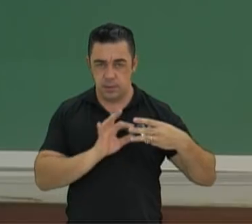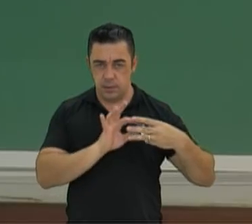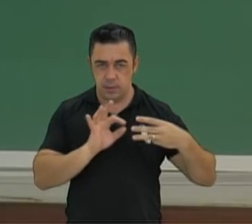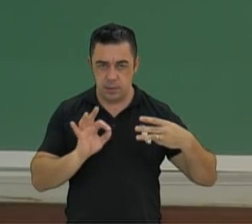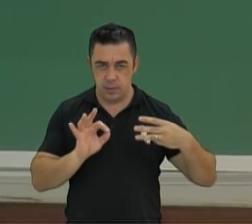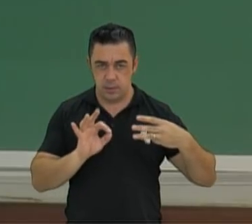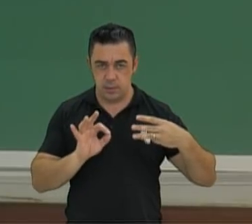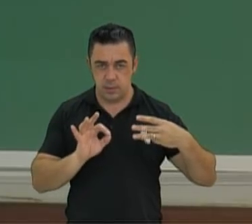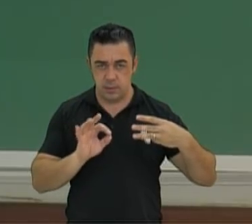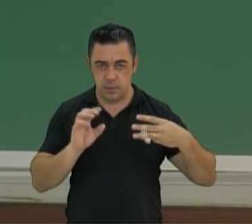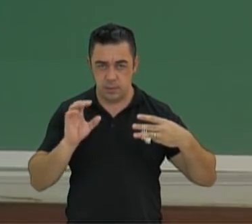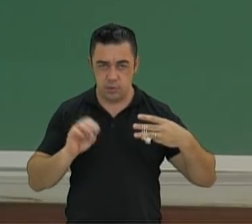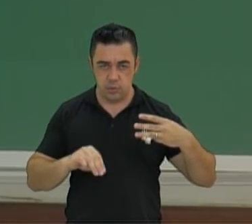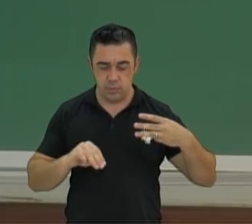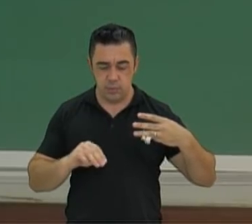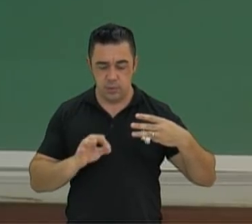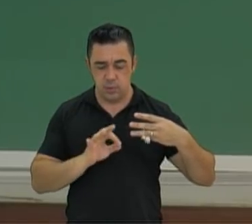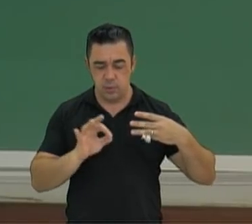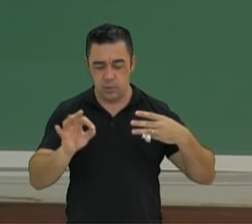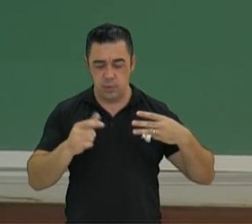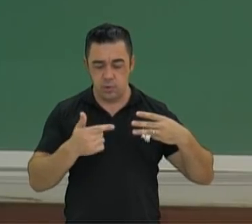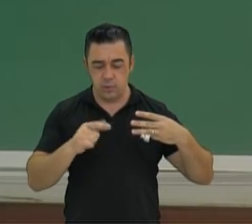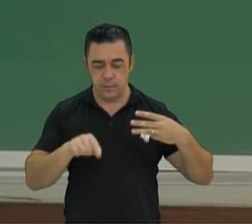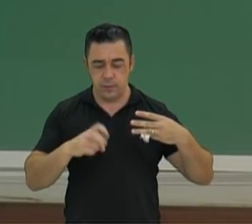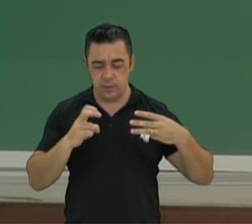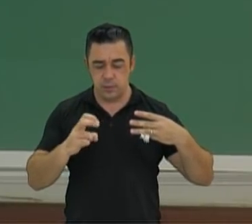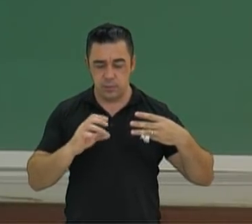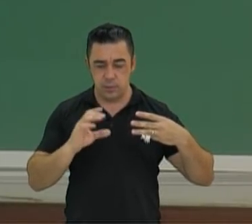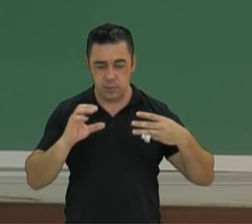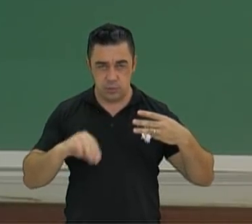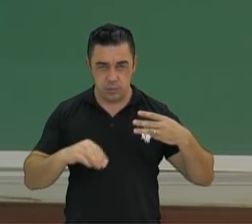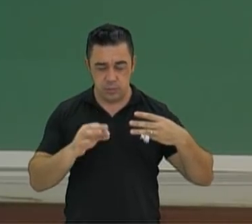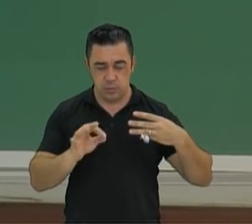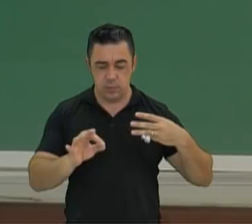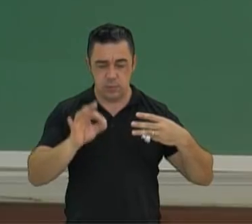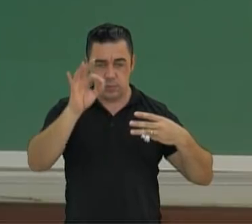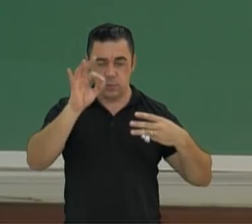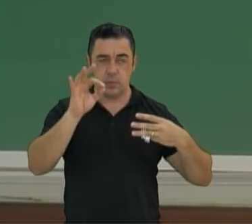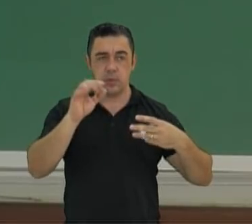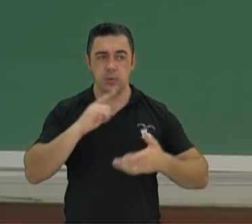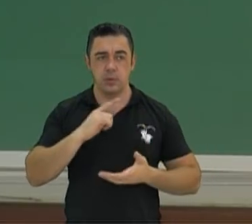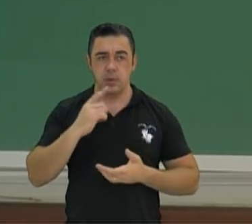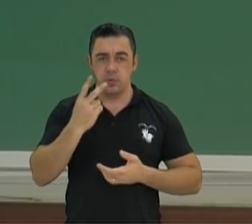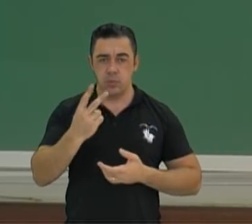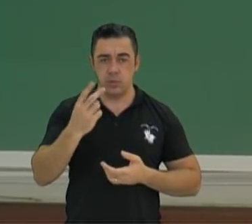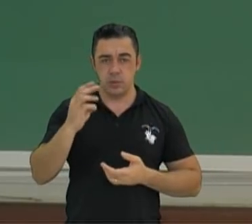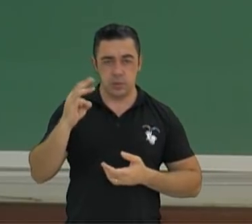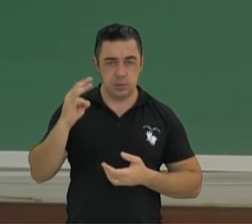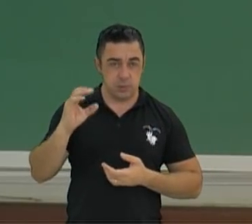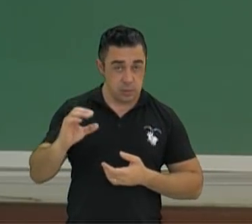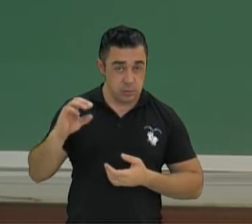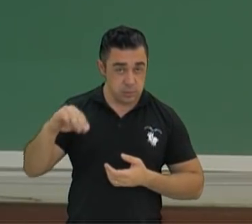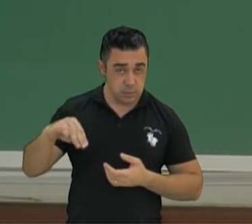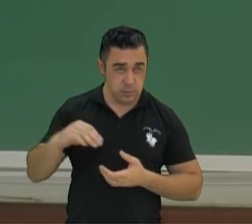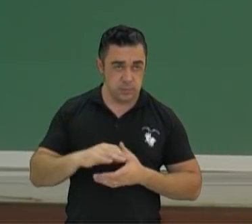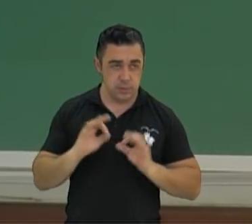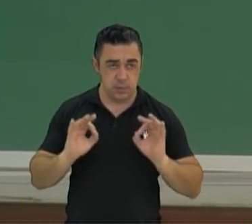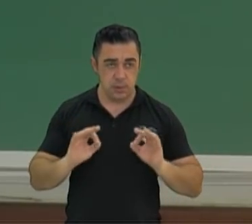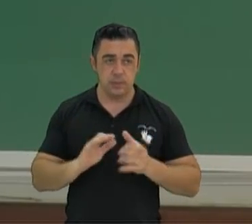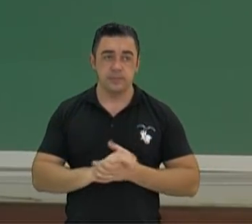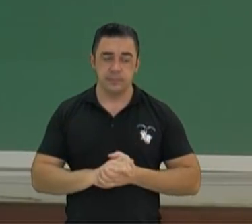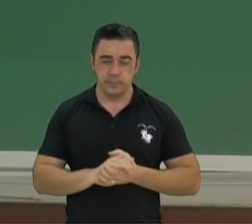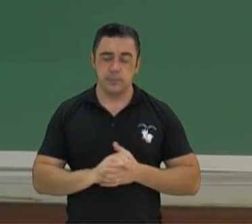de 3 centímetros, largura de 2,5 centímetros e altura de 2 centímetros, certinho?